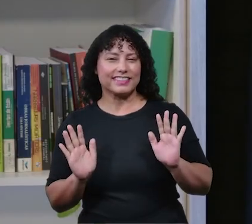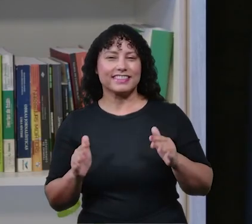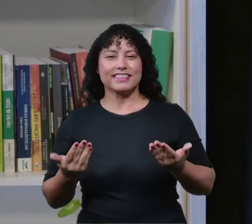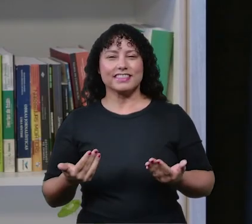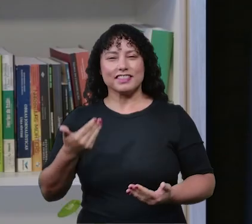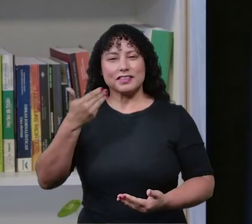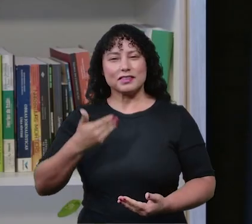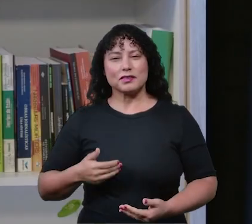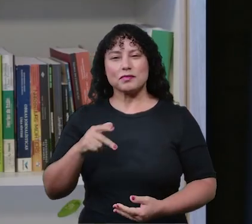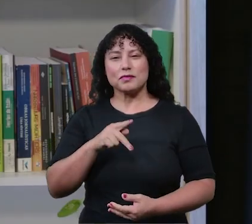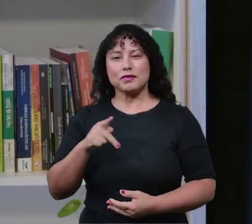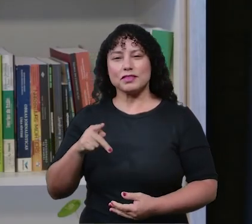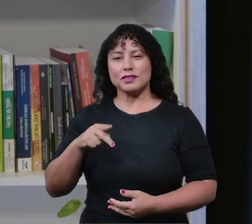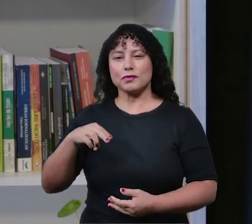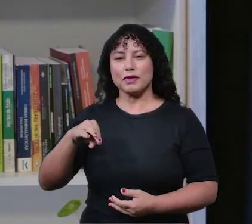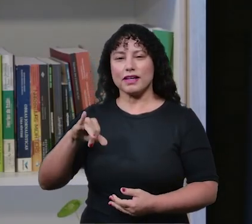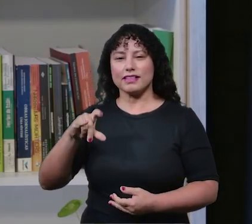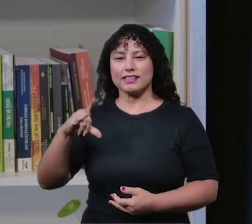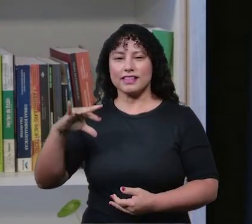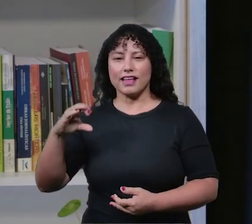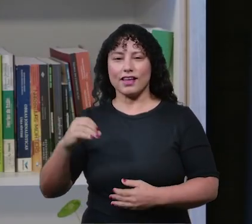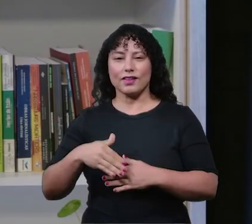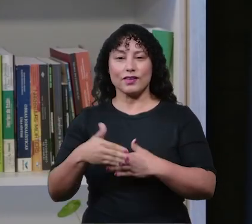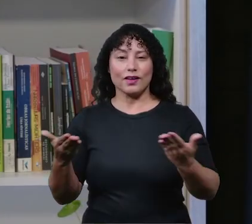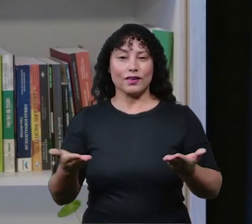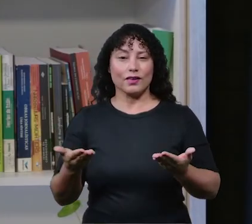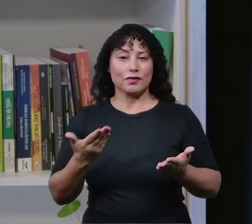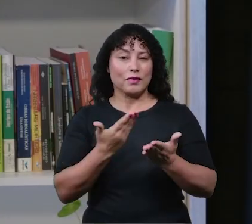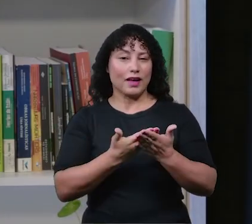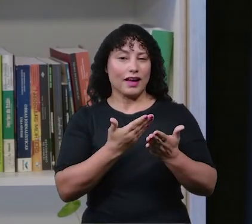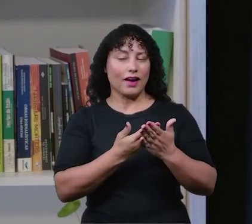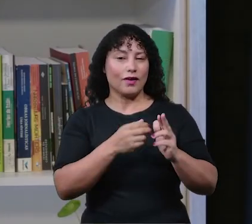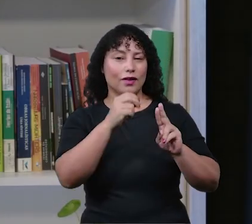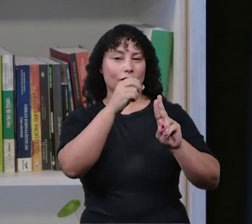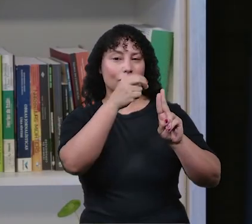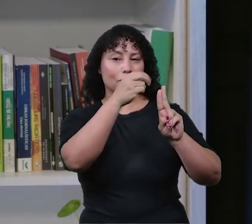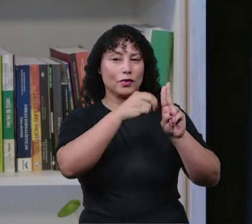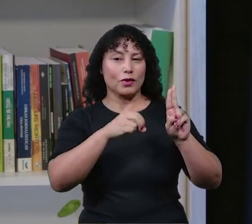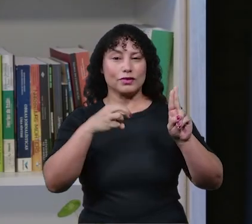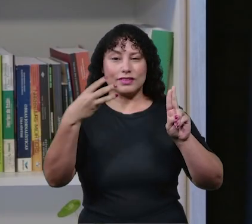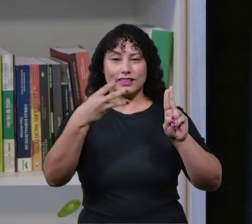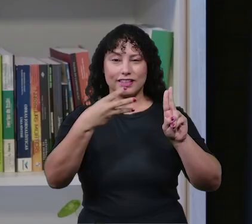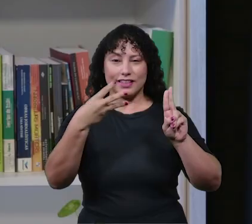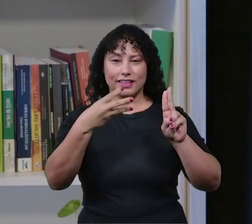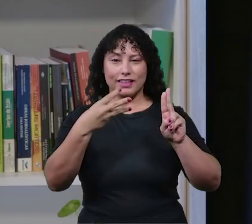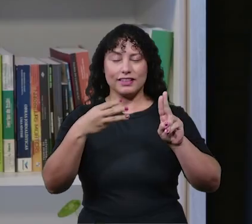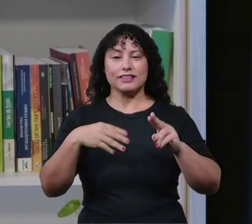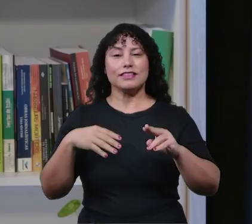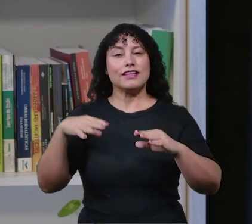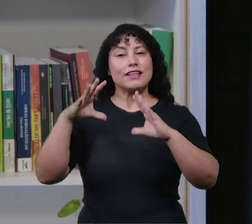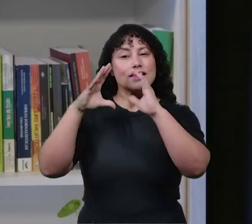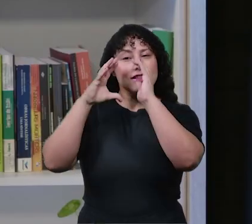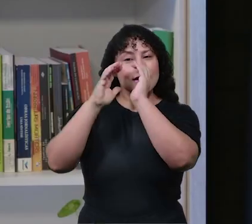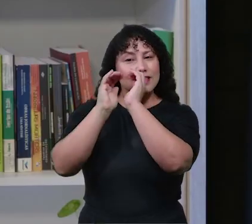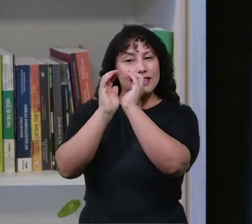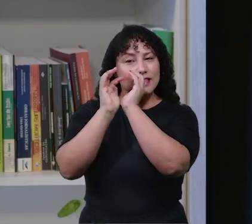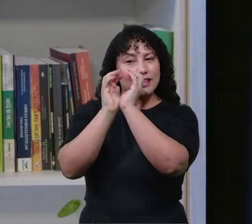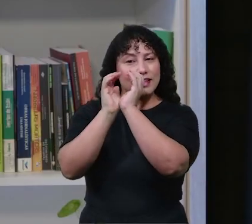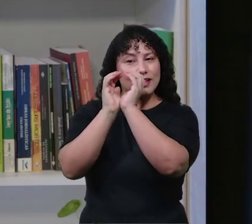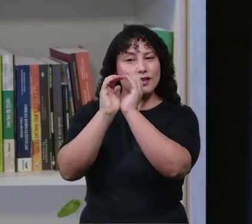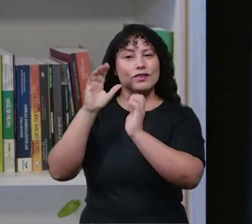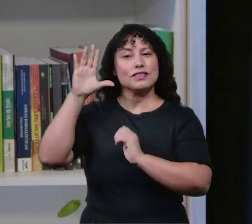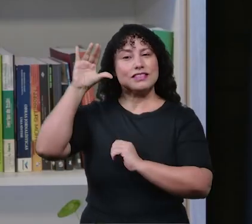Oi, gente. Eu sou o professor Marcelo Lasnor e agora a gente vai para a aula do módulo 3 do nosso curso Neurociência